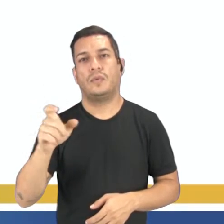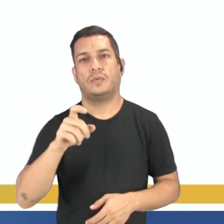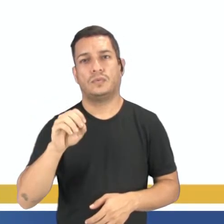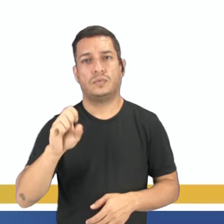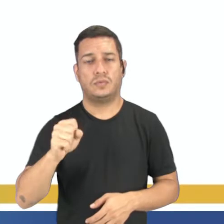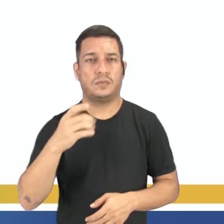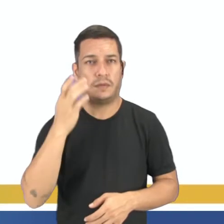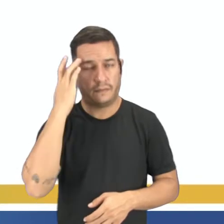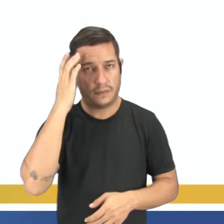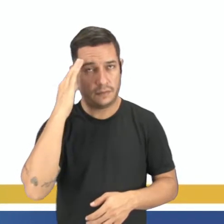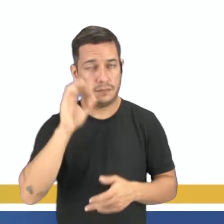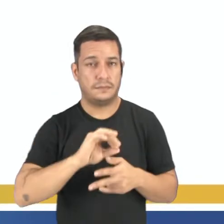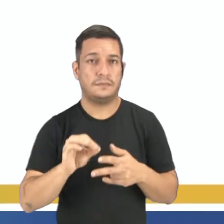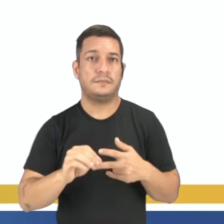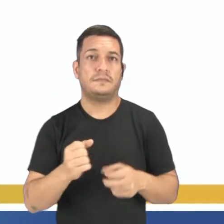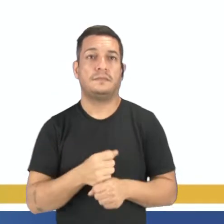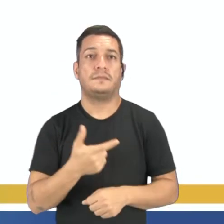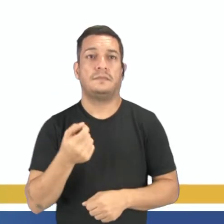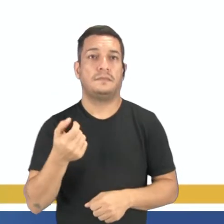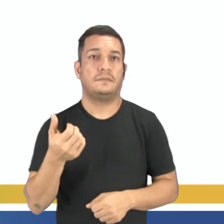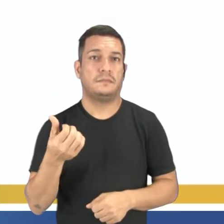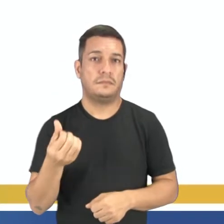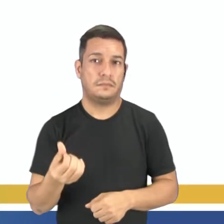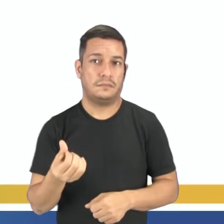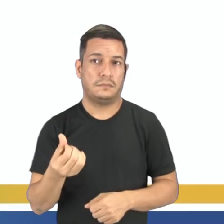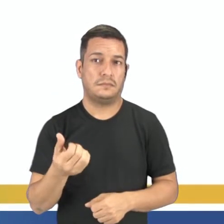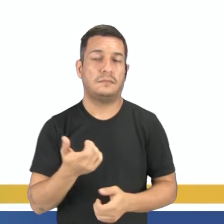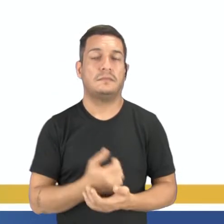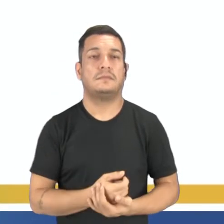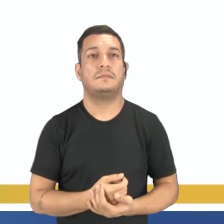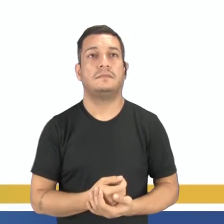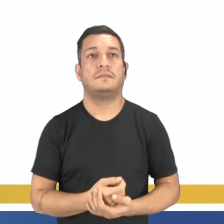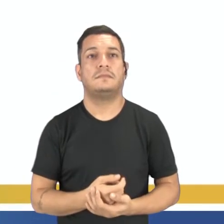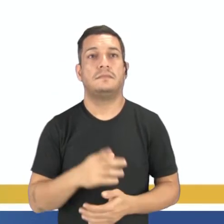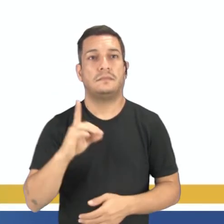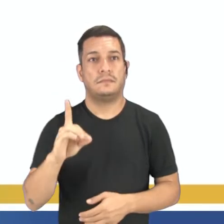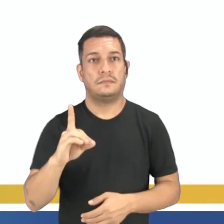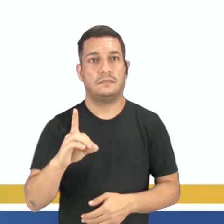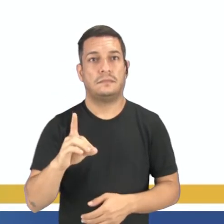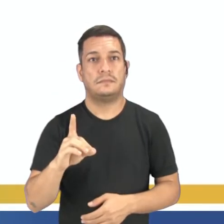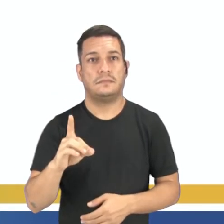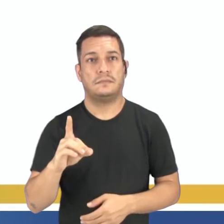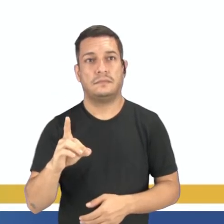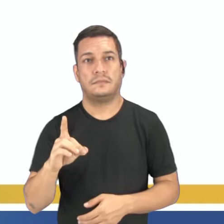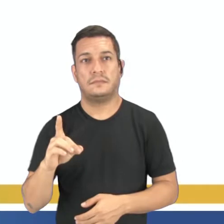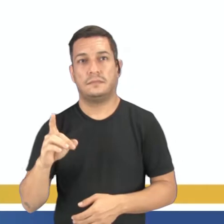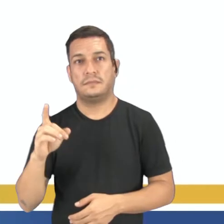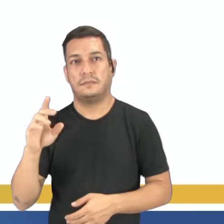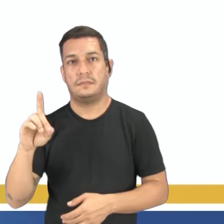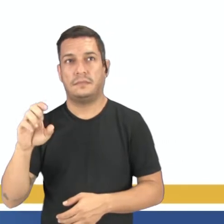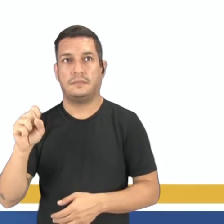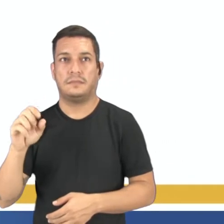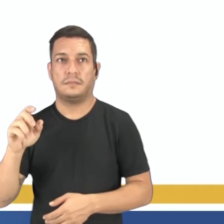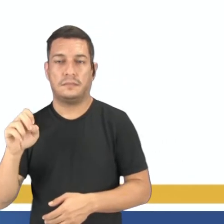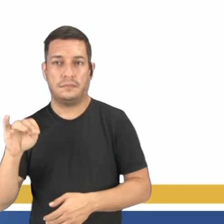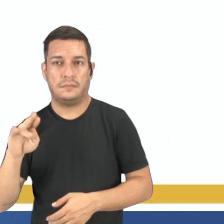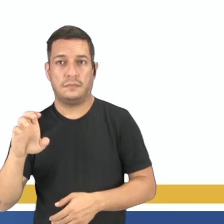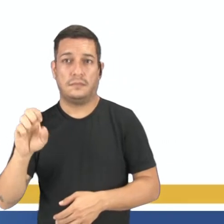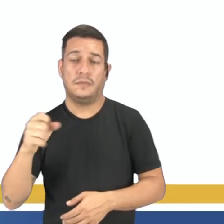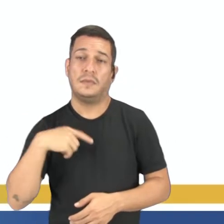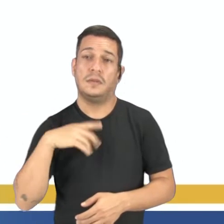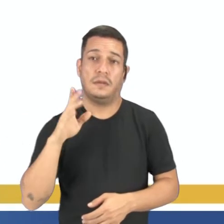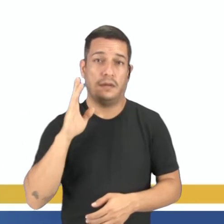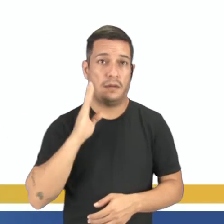de 2016, ó. Autonomia do sujeito pensante, a letra D, Descartes. Não precisaria nem perder muito tempo com essa questão, eu já vou direto